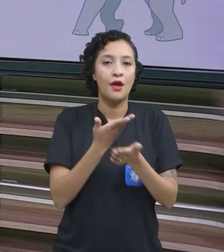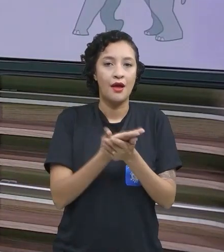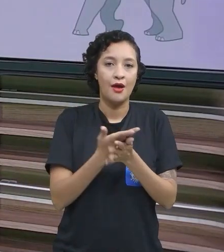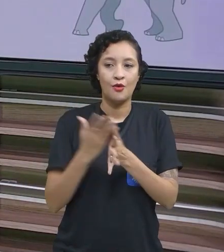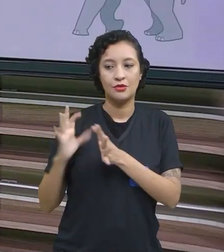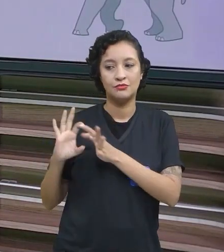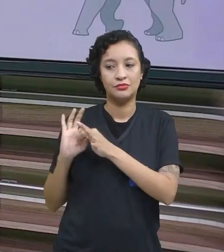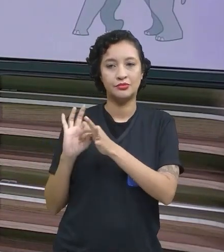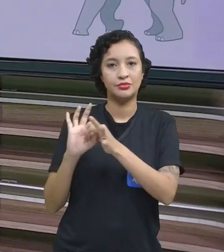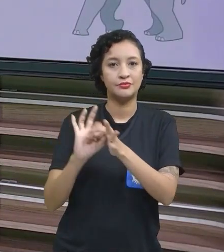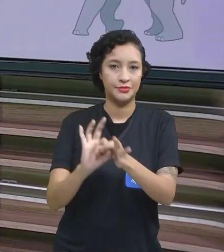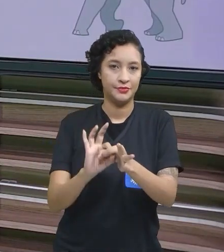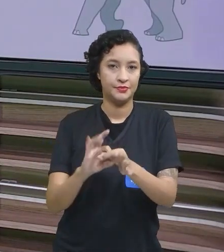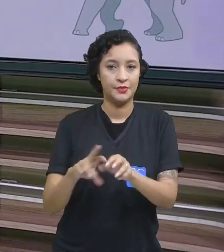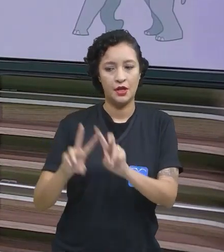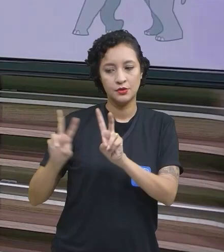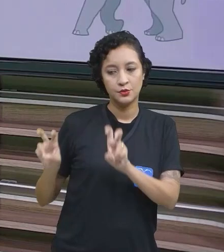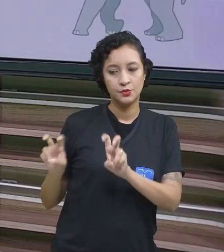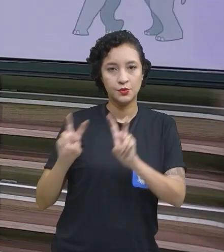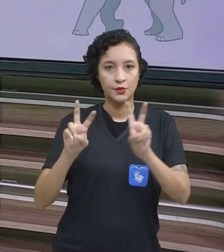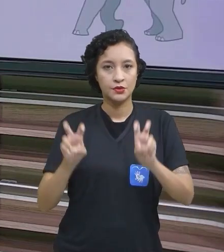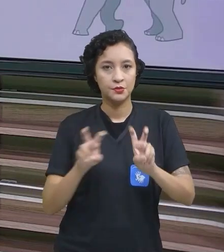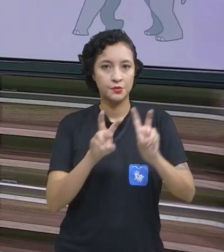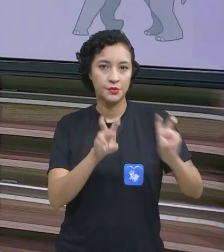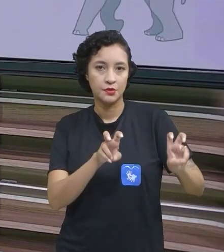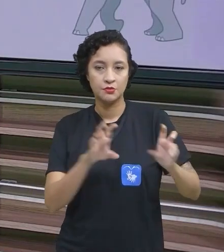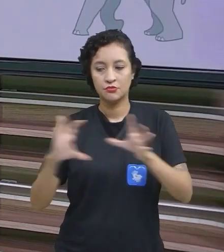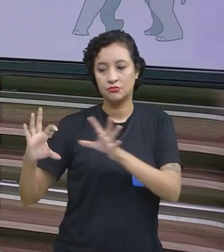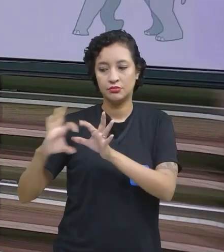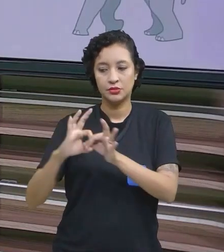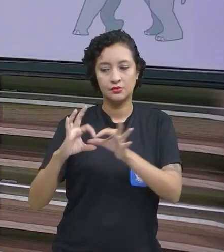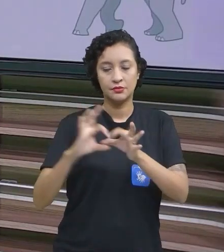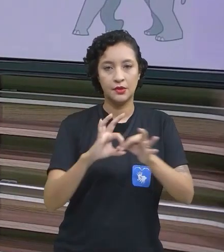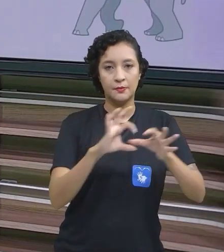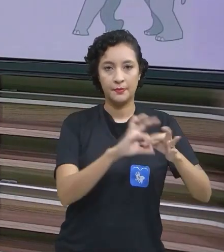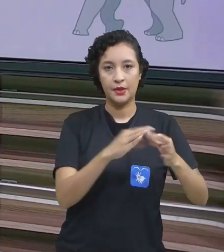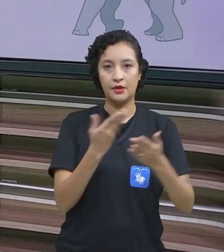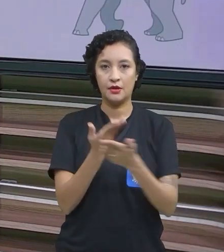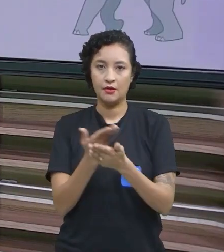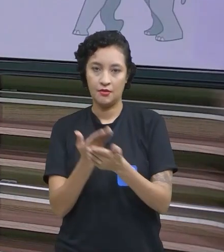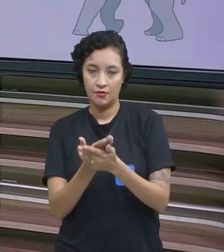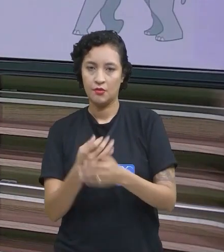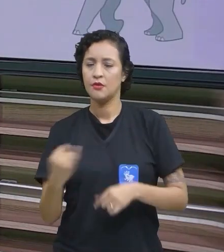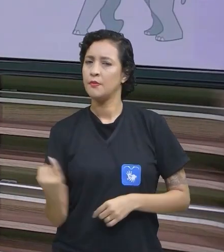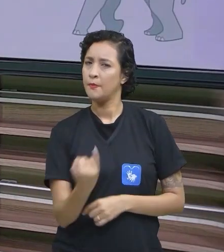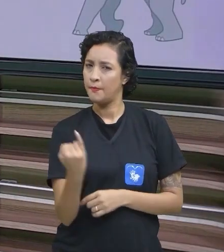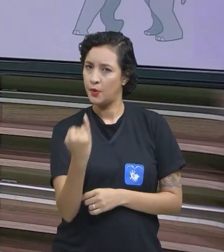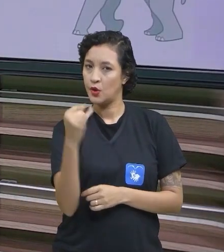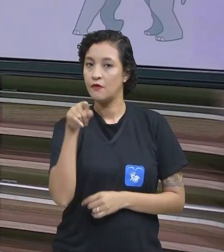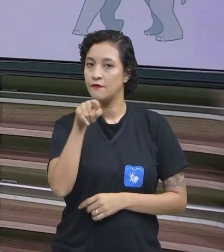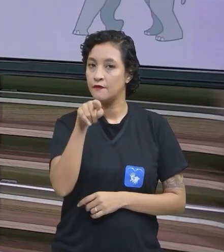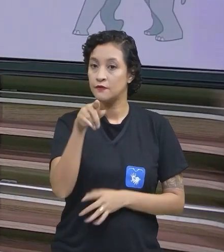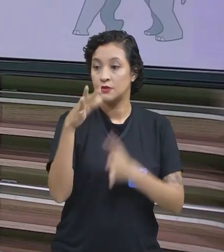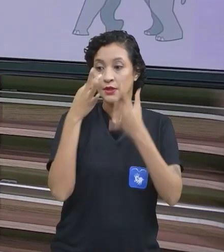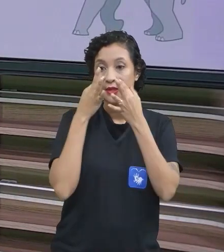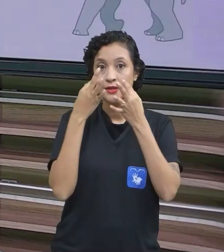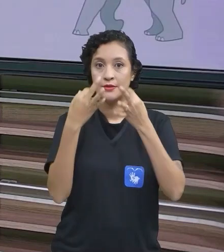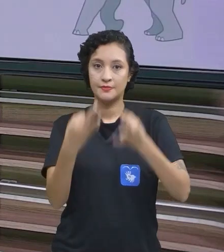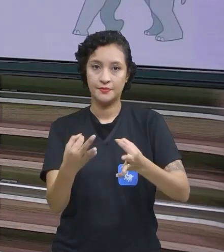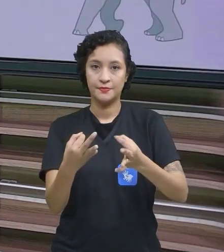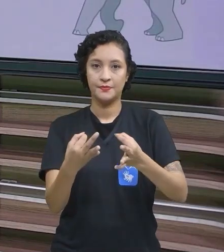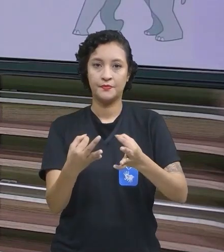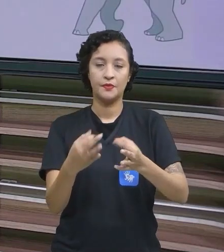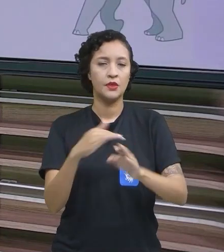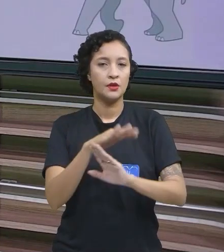né? Cada assunto vai puxando outro e assim sucessivamente. E é importante que você esteja ligado em